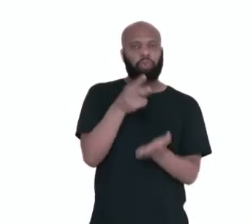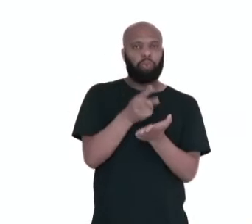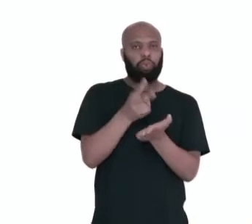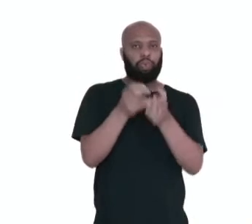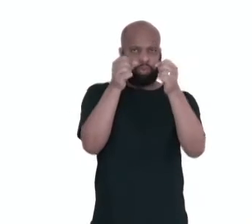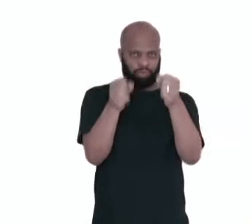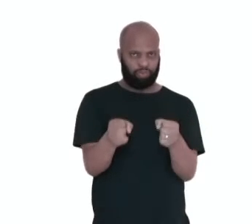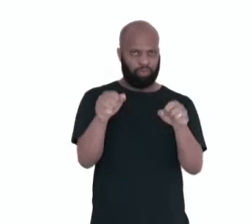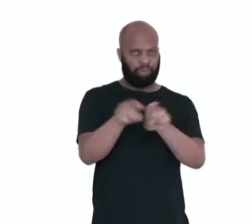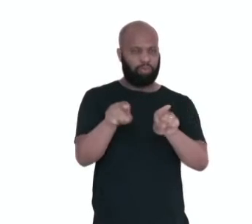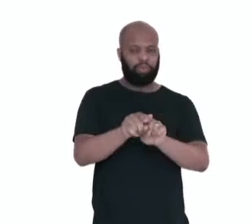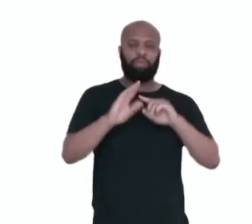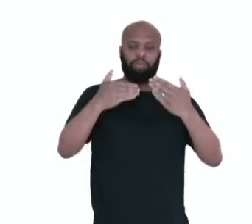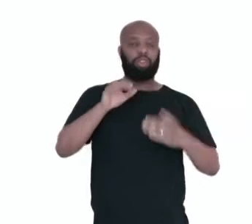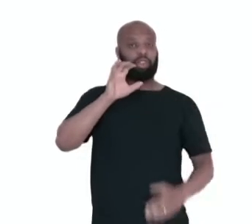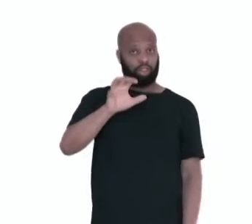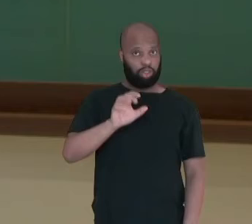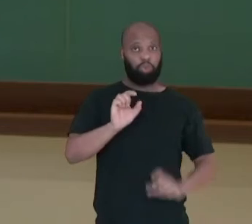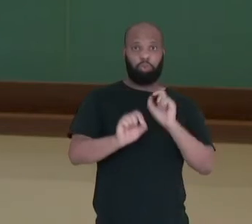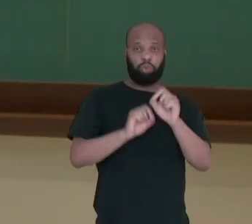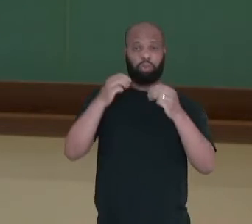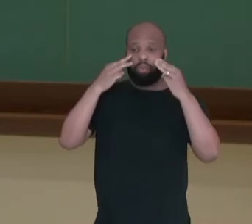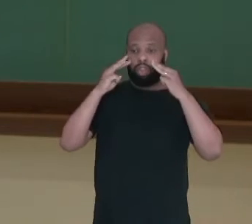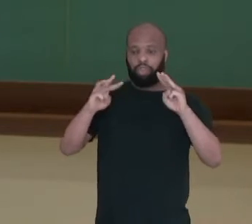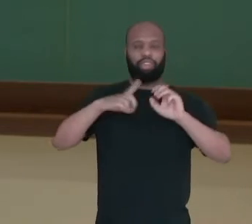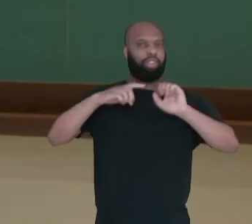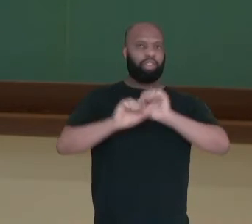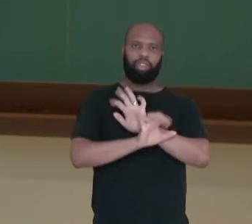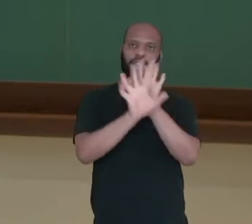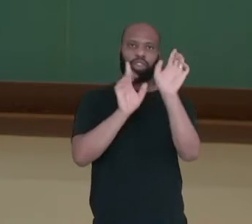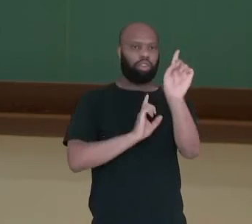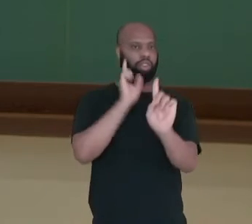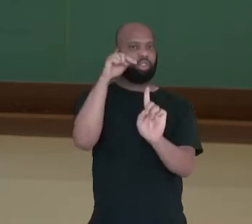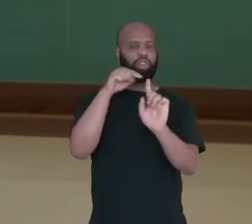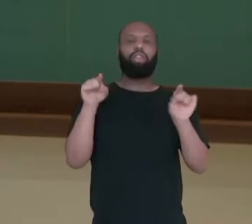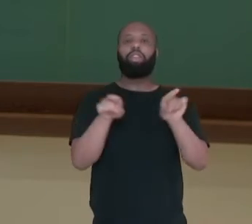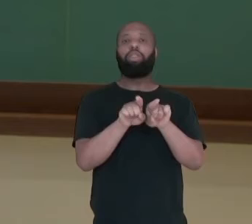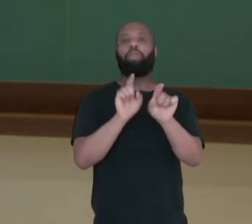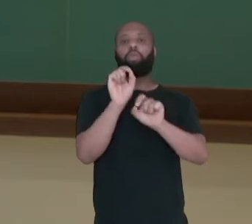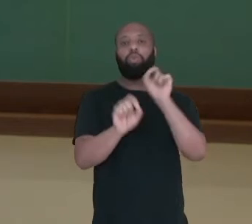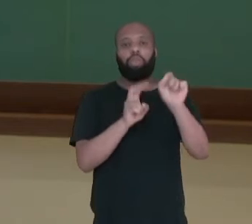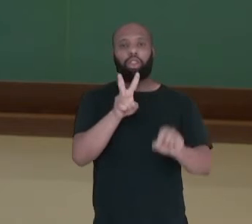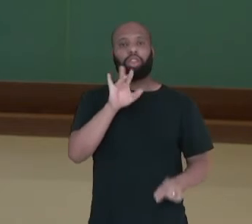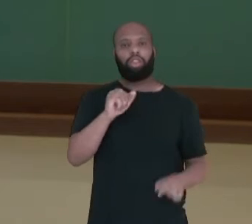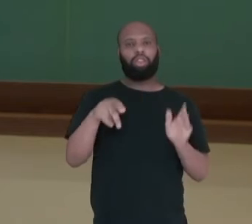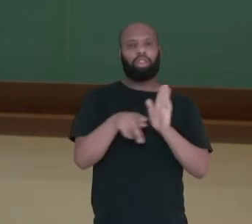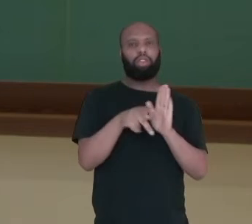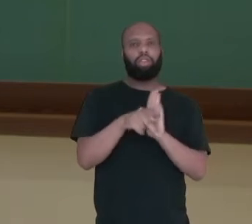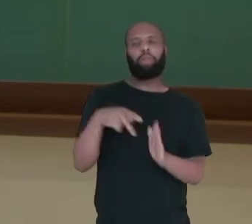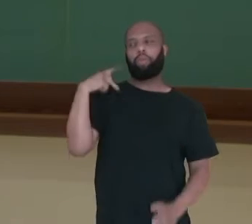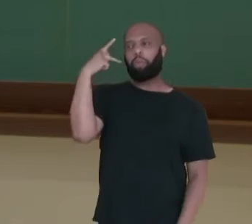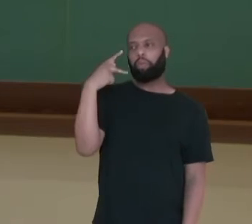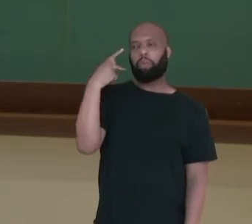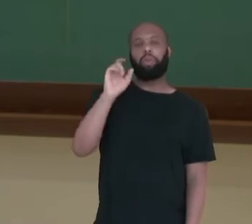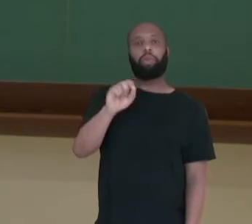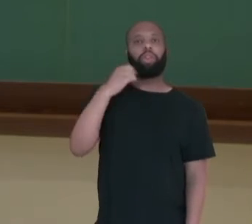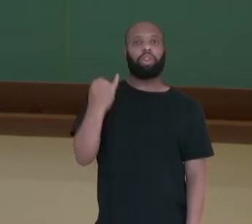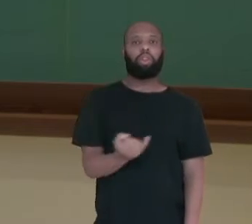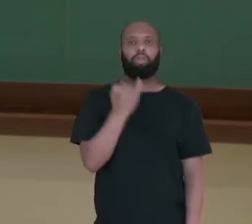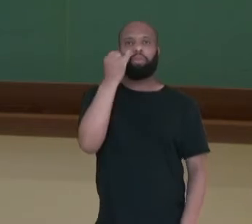do poder. Então, isso Maquiavel tem muito claramente esse objetivo de, em política, o que importa é